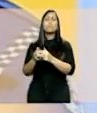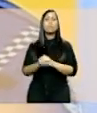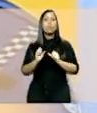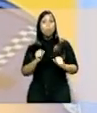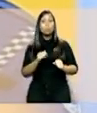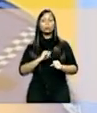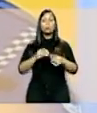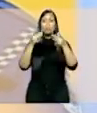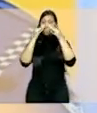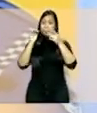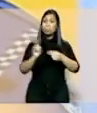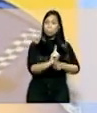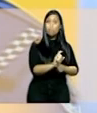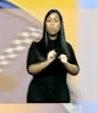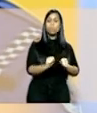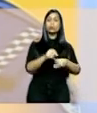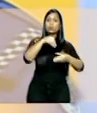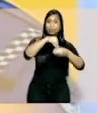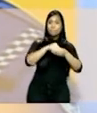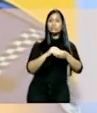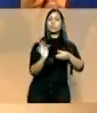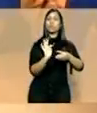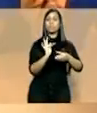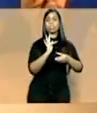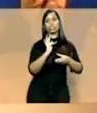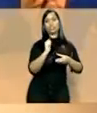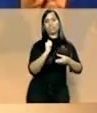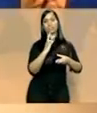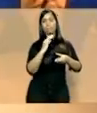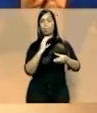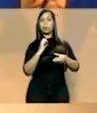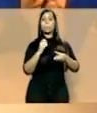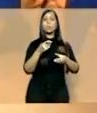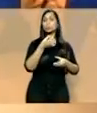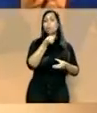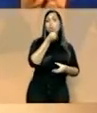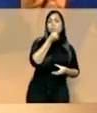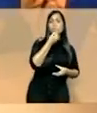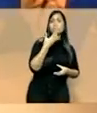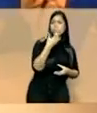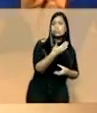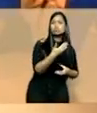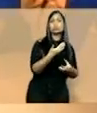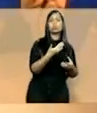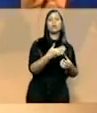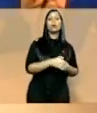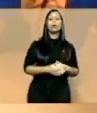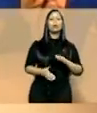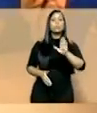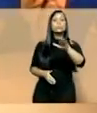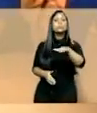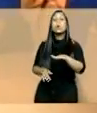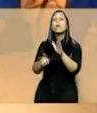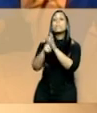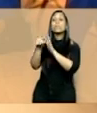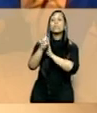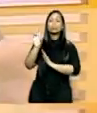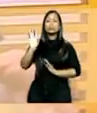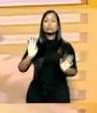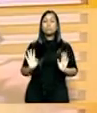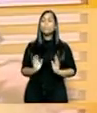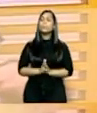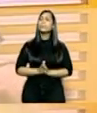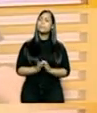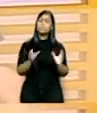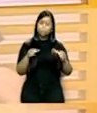Ou pode ir pessoalmente, fica no interior da FATEC. Da FATEC, só pedir informação lá na entrada. Isso, que o pessoal leva na sala. Só mais uma pergunta. Para